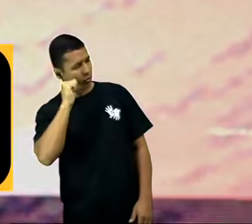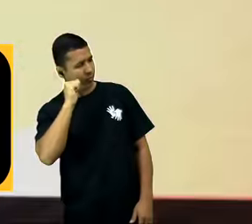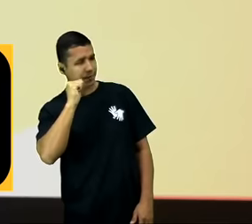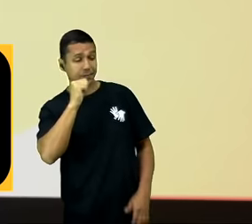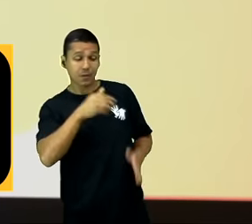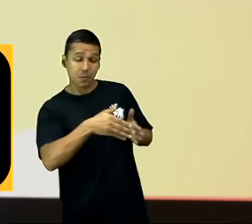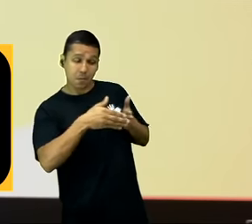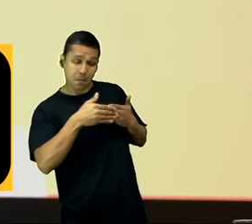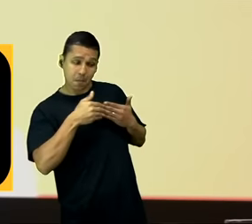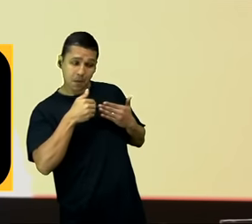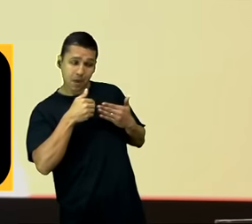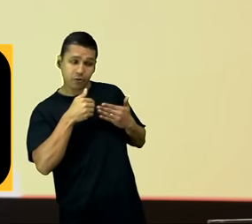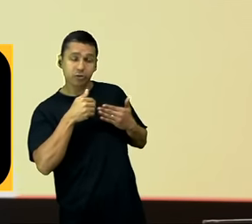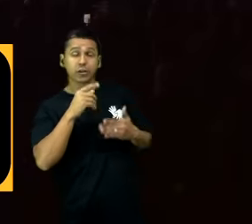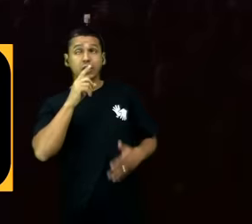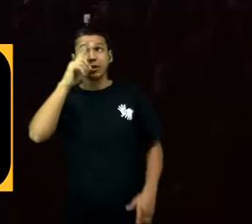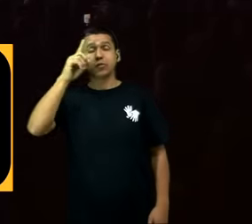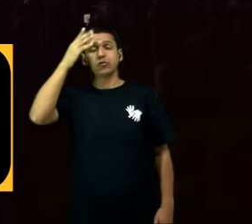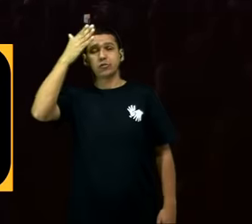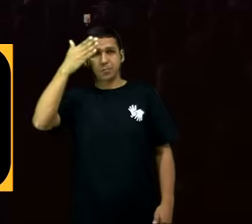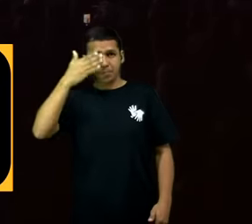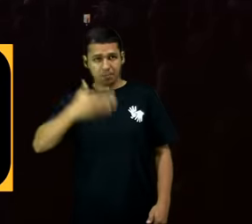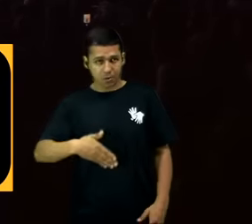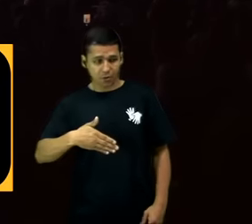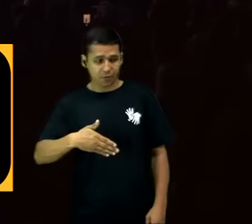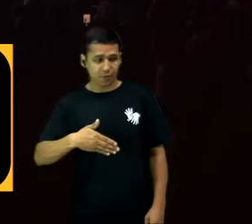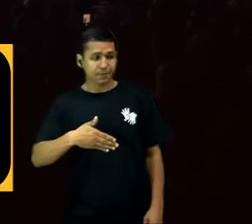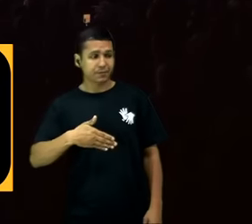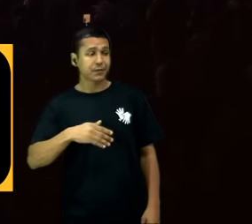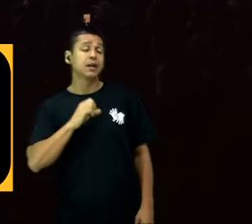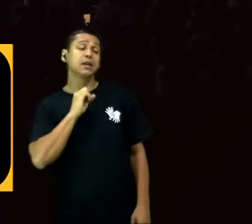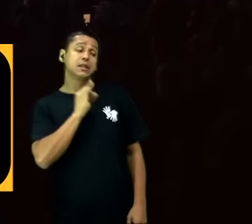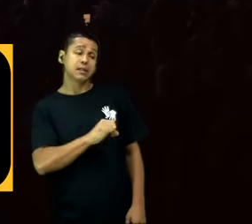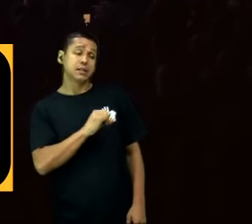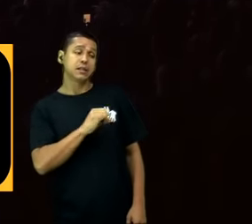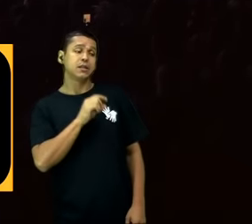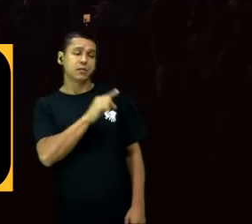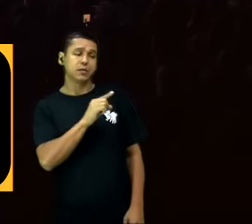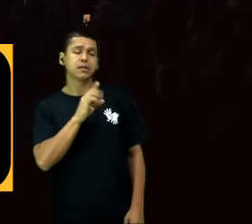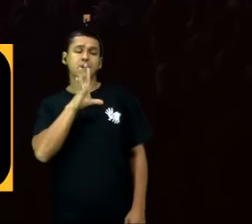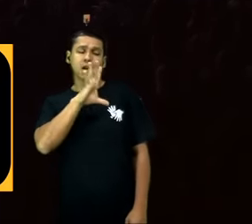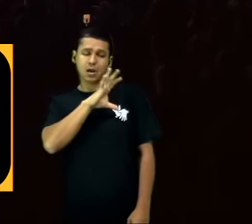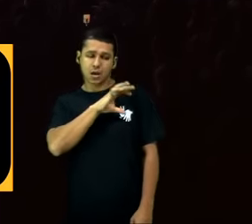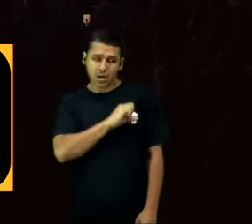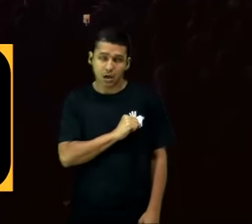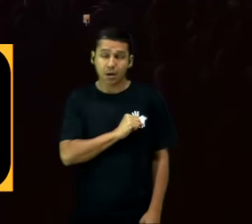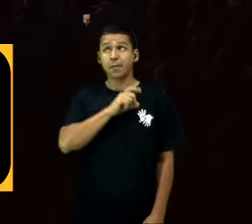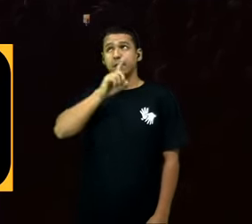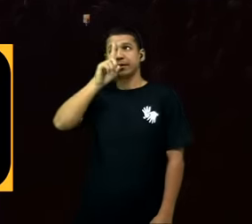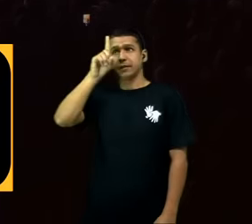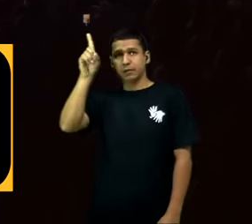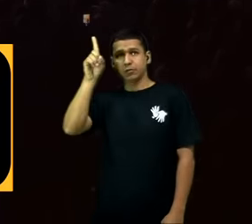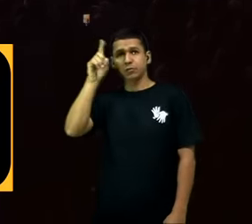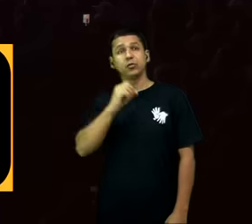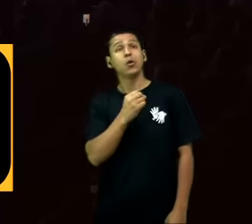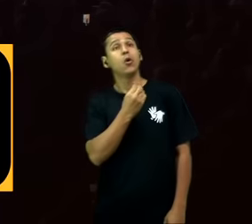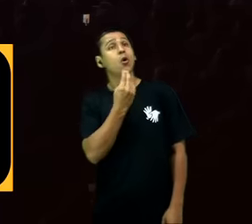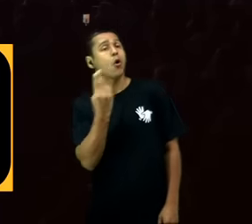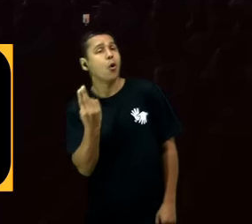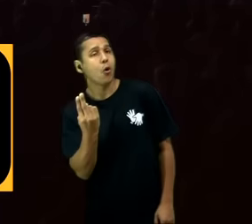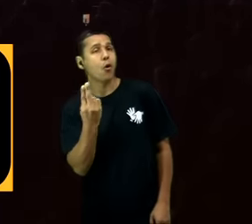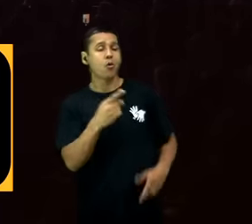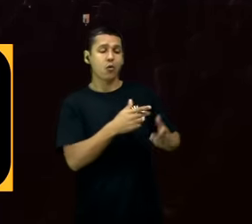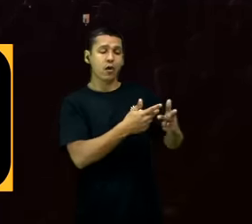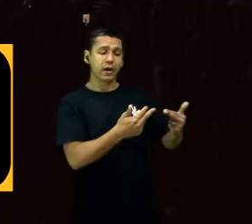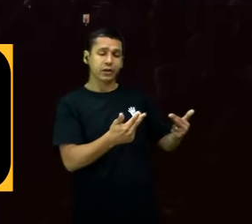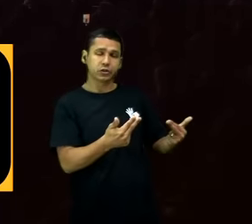teste para revelar a nós mesmos o que realmente amamos, se é Deus ou as coisas que Ele